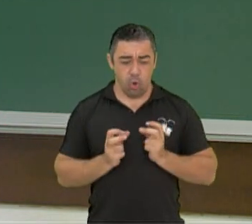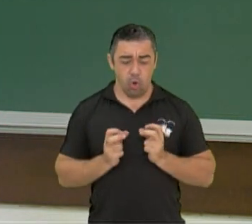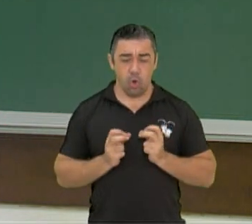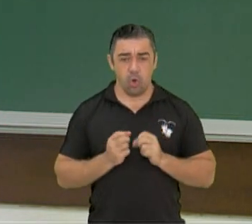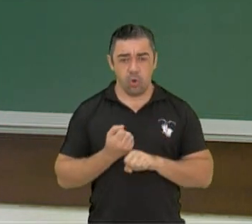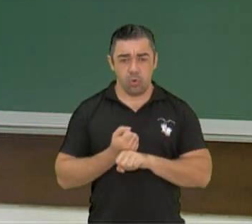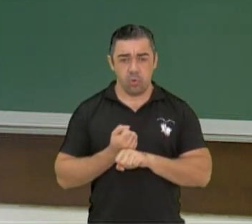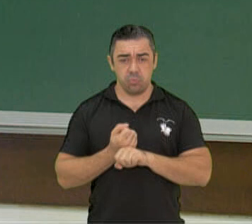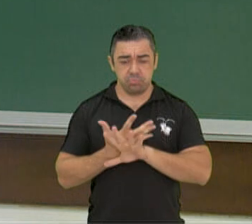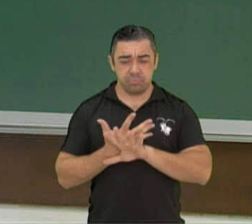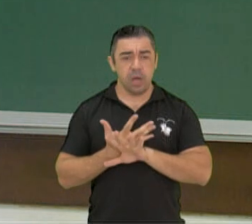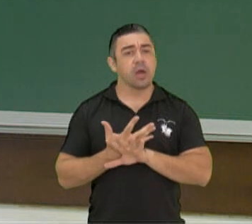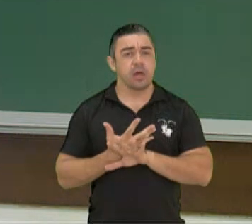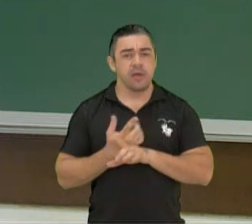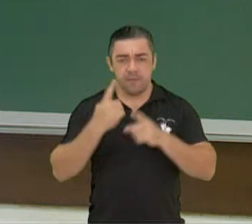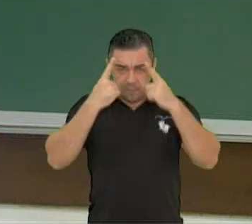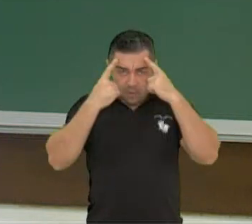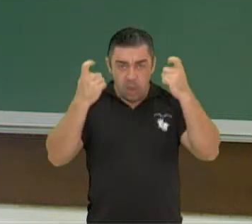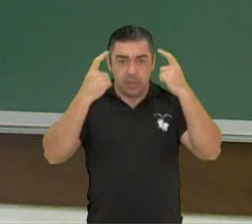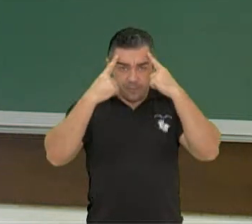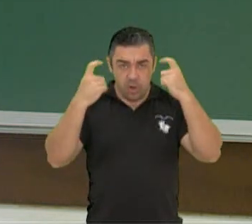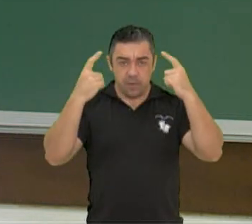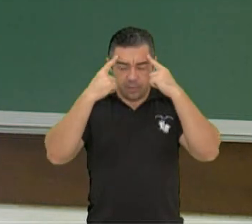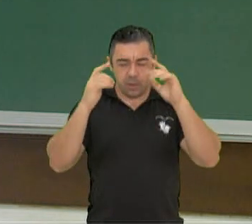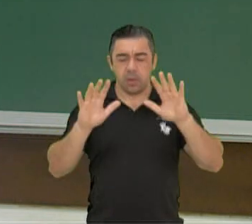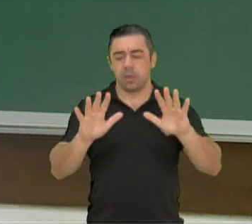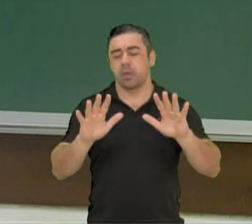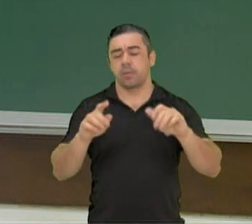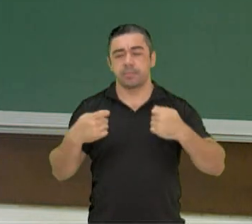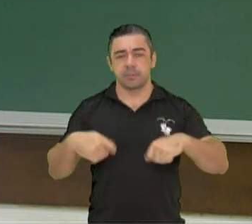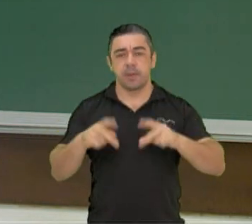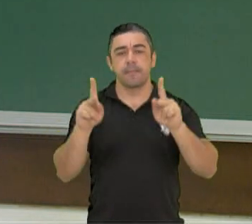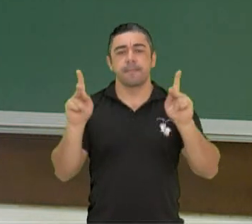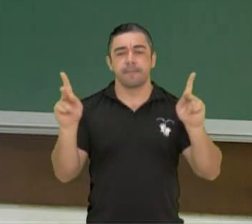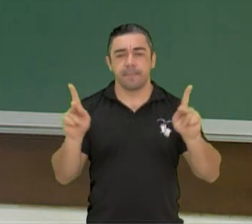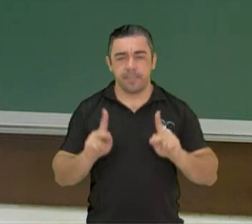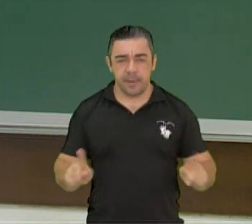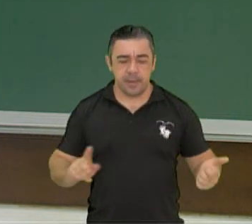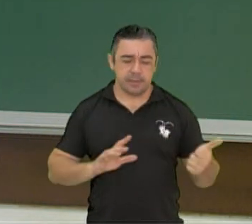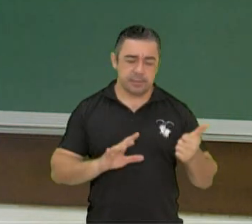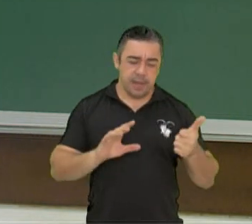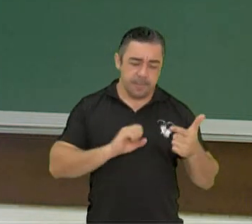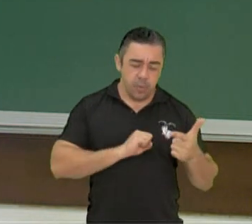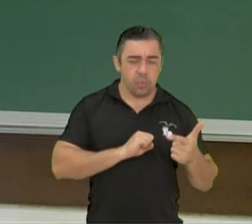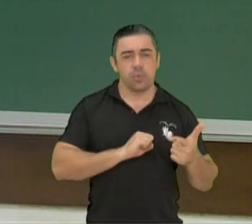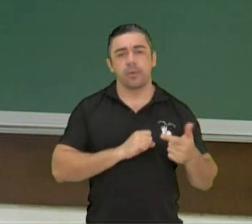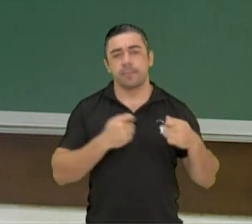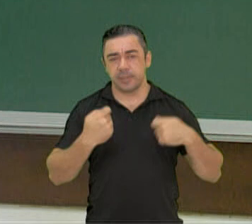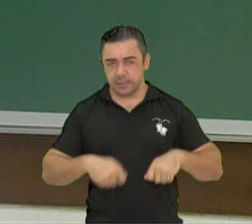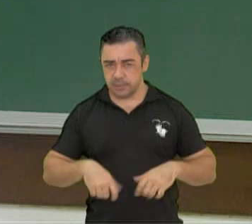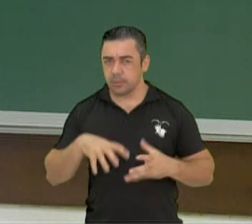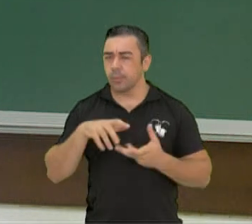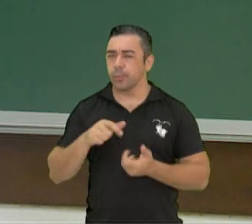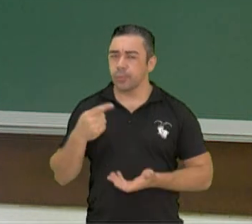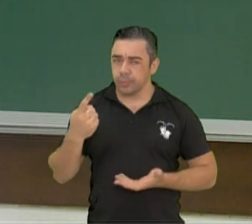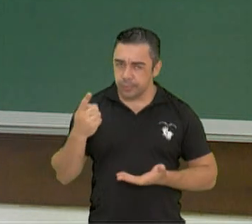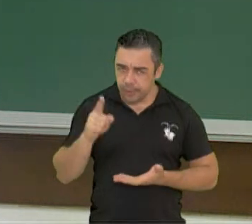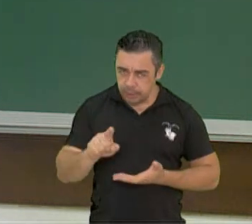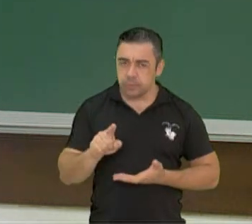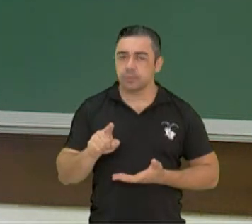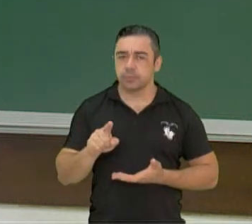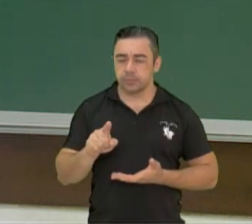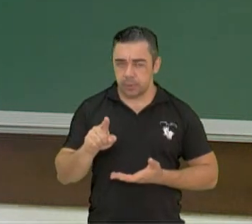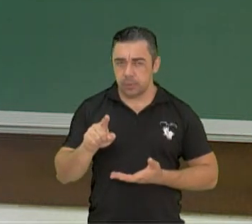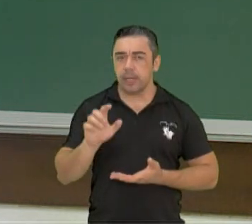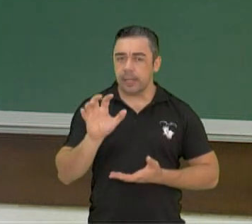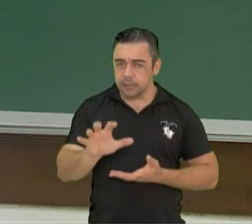ali, violência o tempo todo. Nós precisamos de paz, amor, é disso que o mundo precisa, perfeito? E isso é para